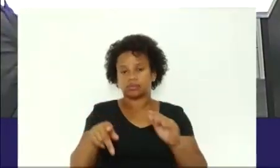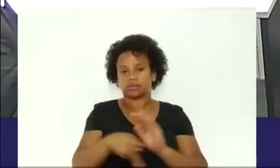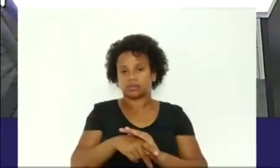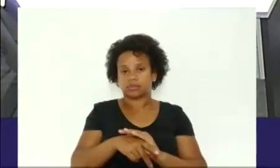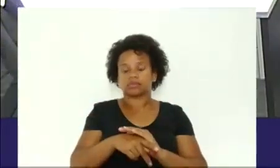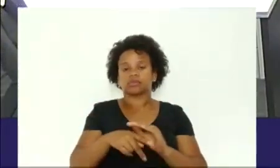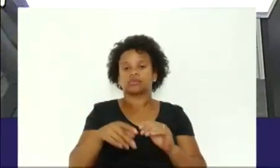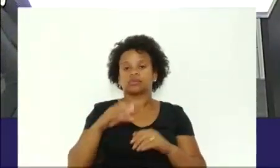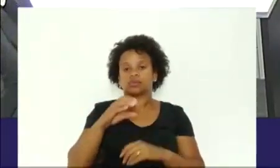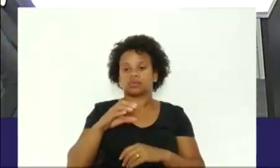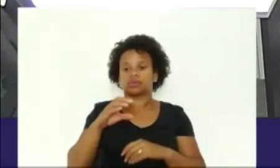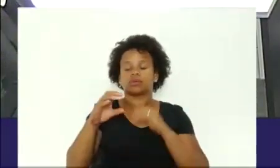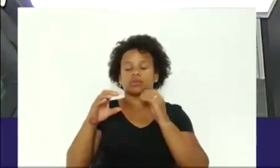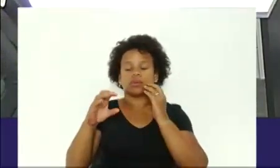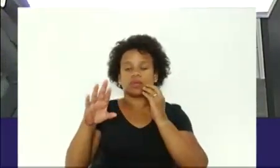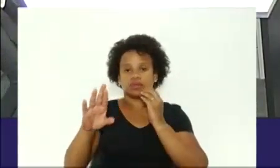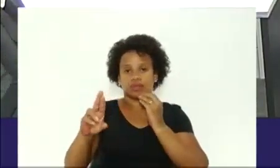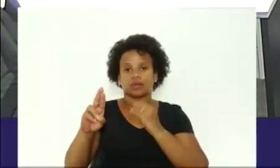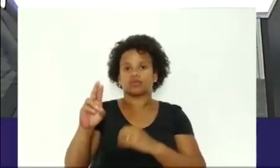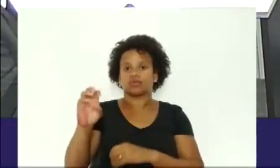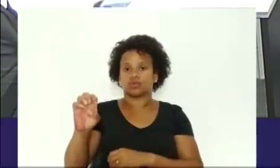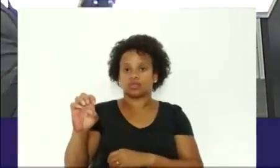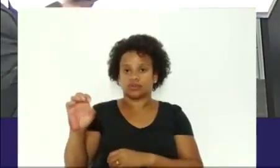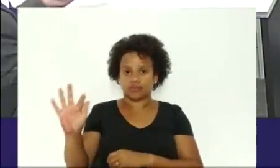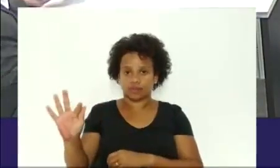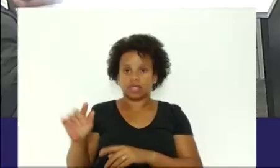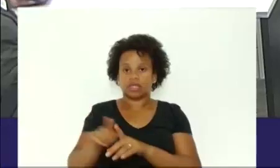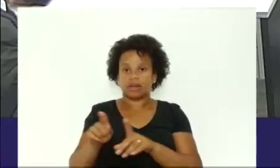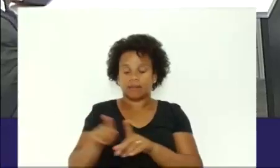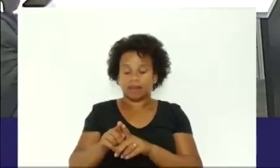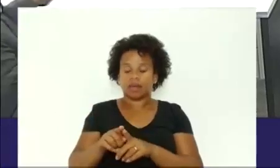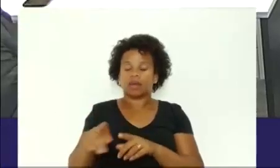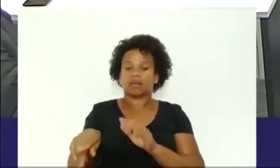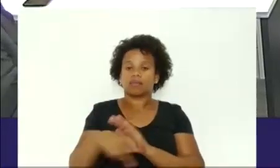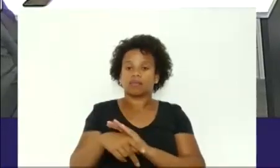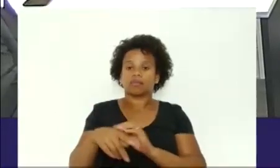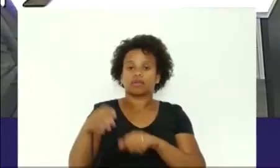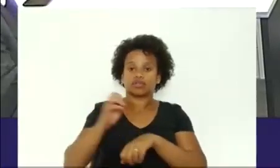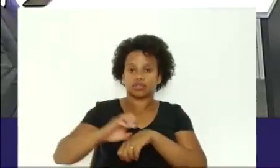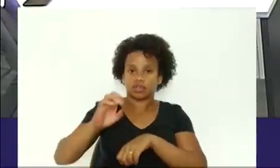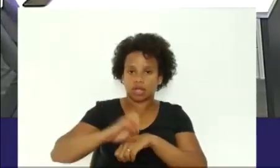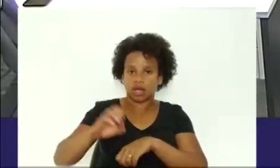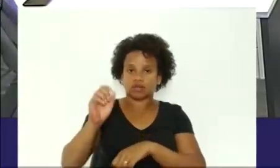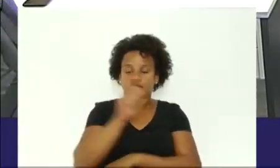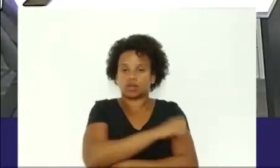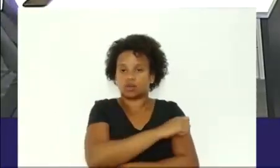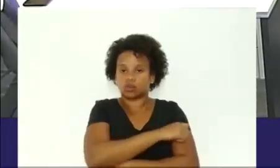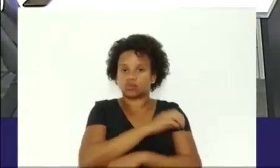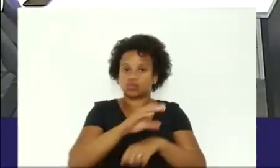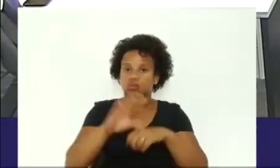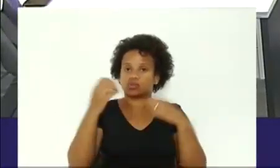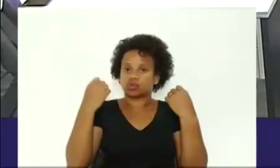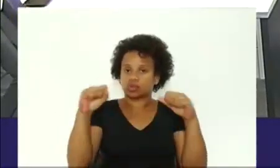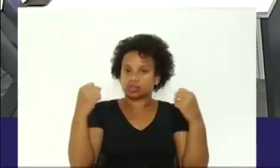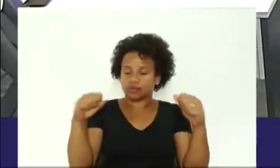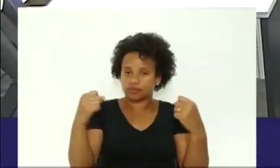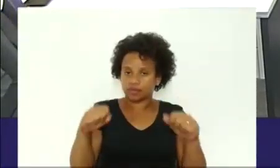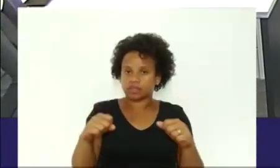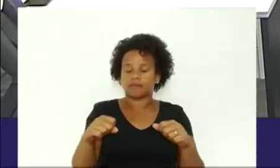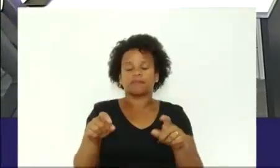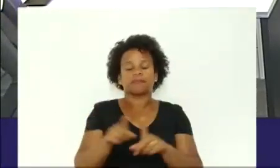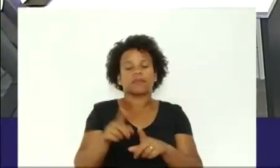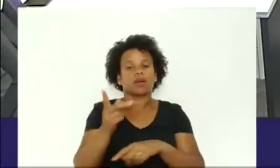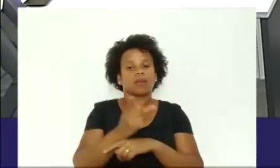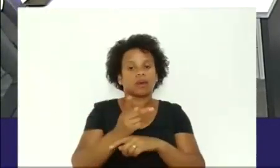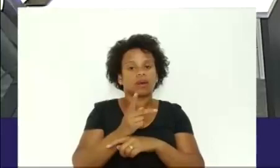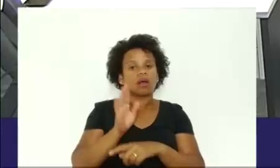para os botucatuenses e renda para o município, oferece estágios para alunos dos cursos de Educação Física, procurando